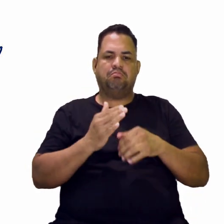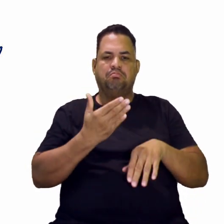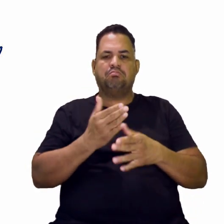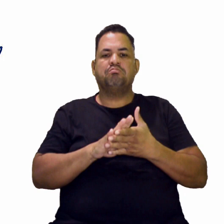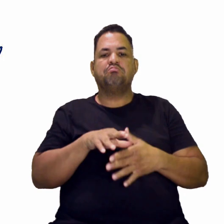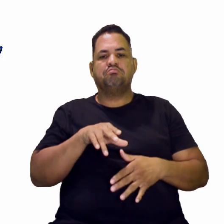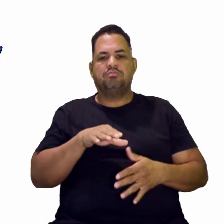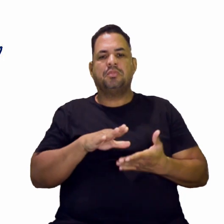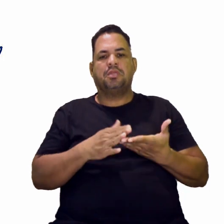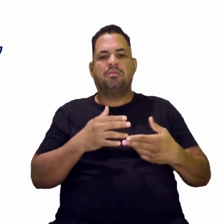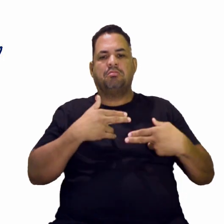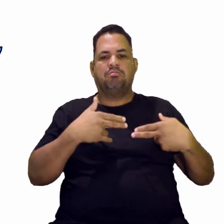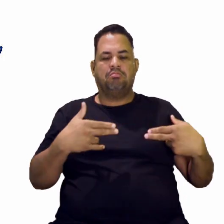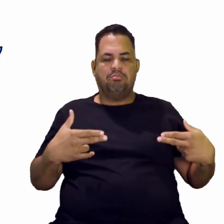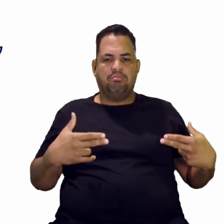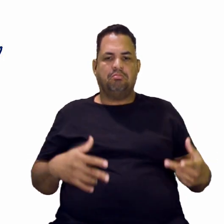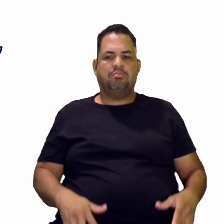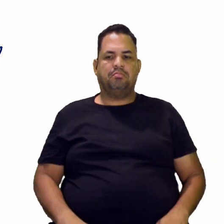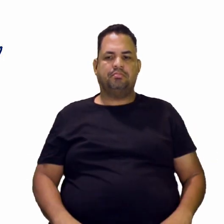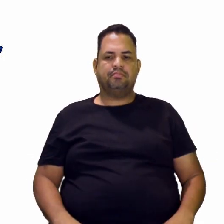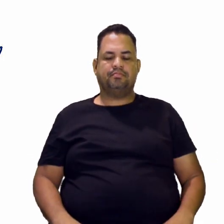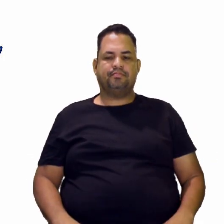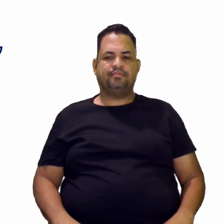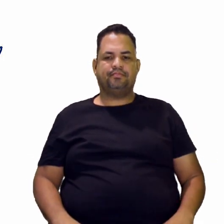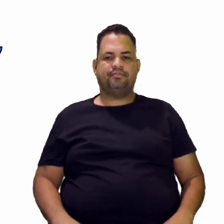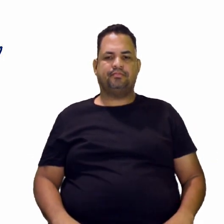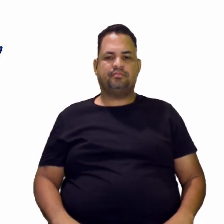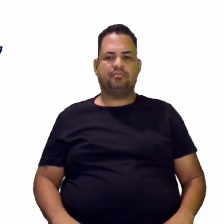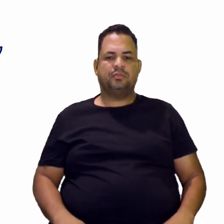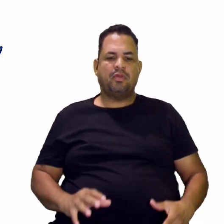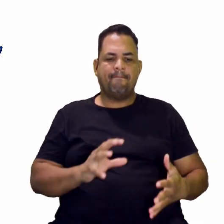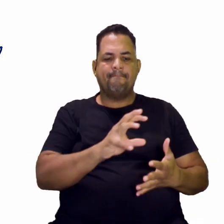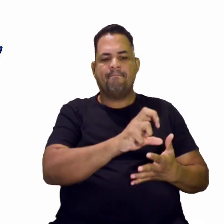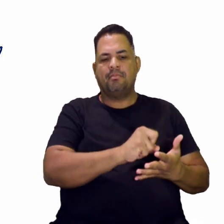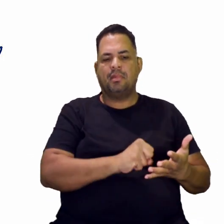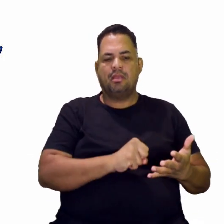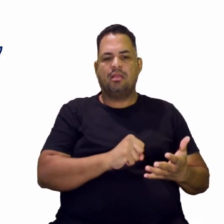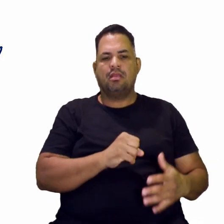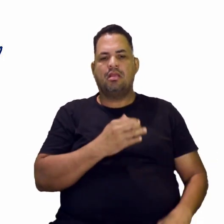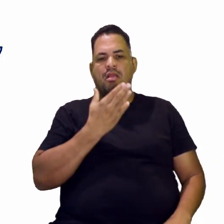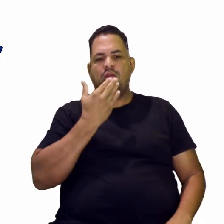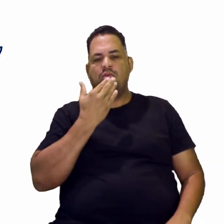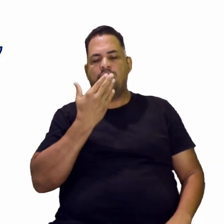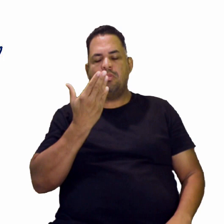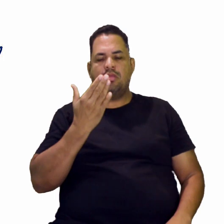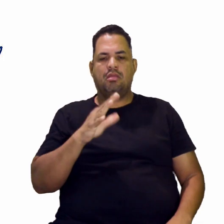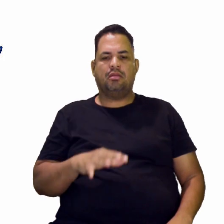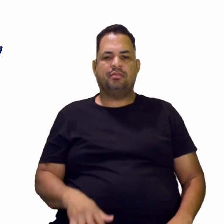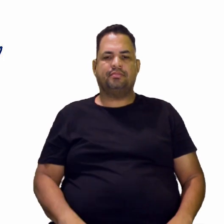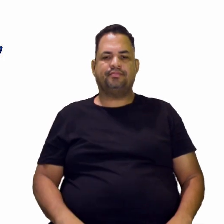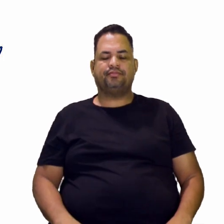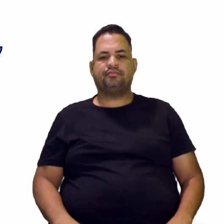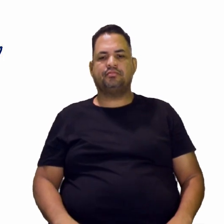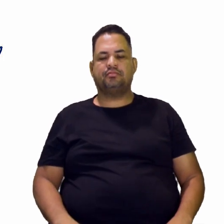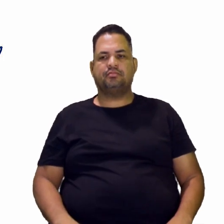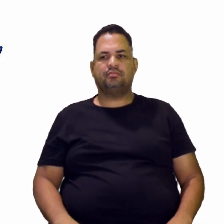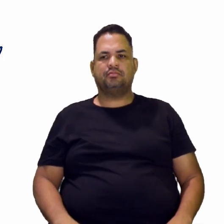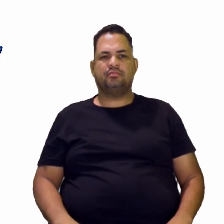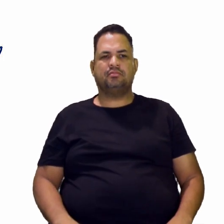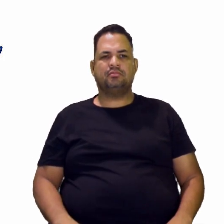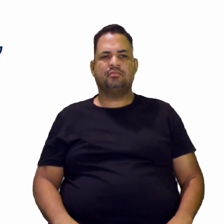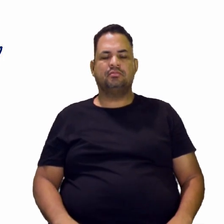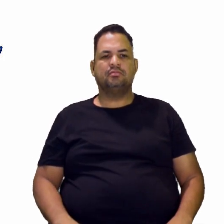da mesma coisa, Então, um vai roubar o alimento do outro, por uma questão de